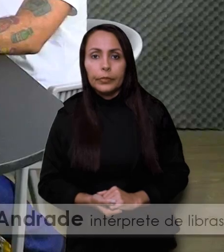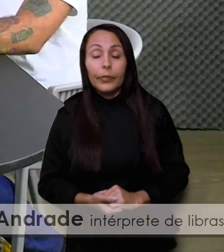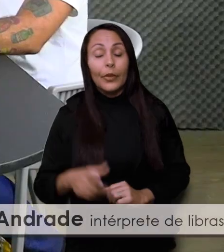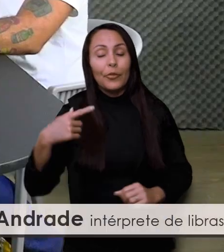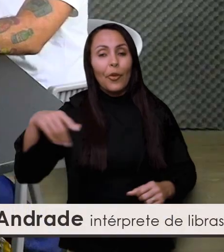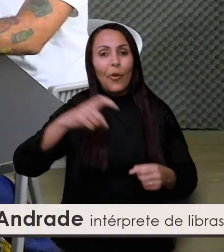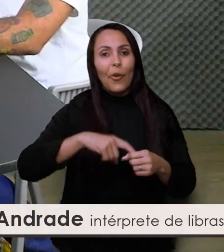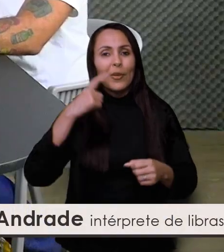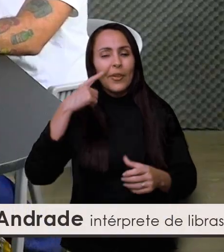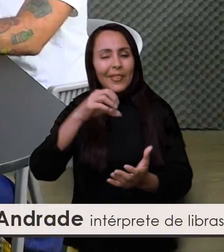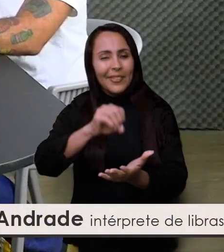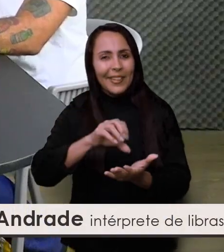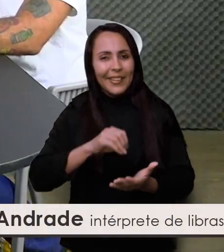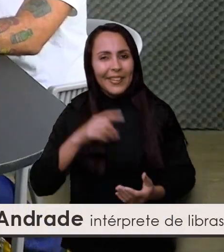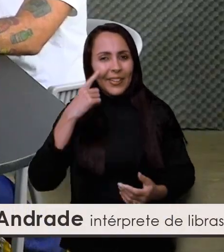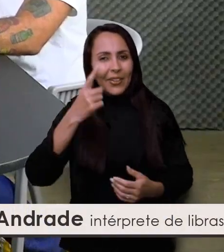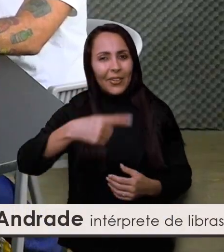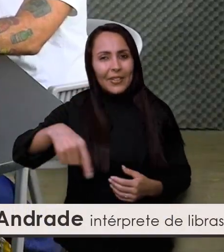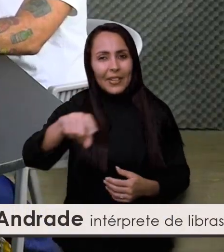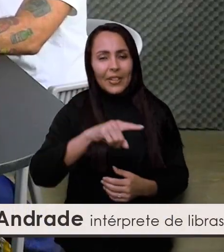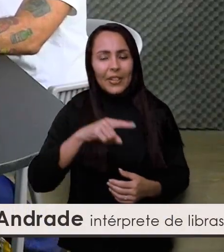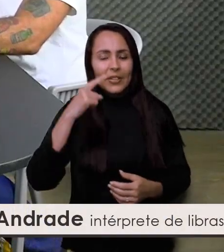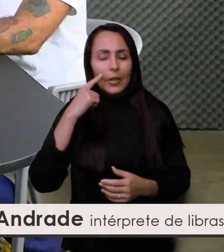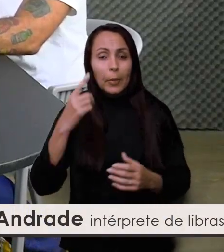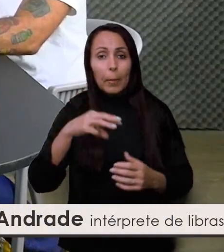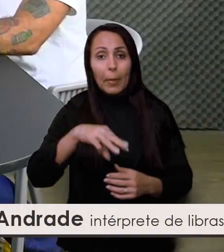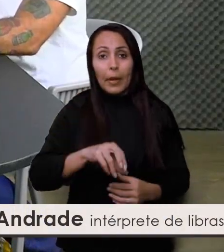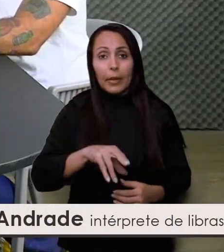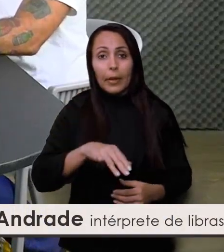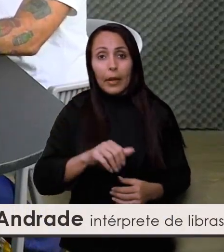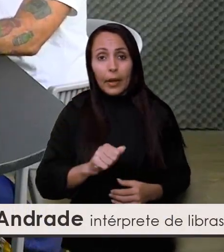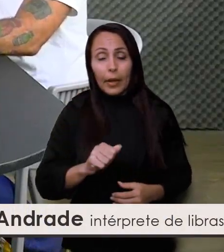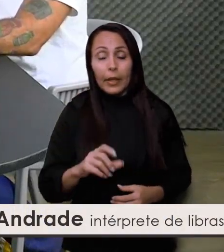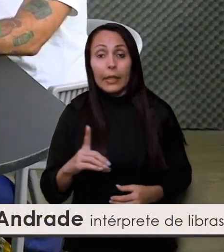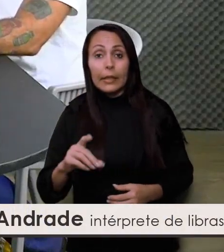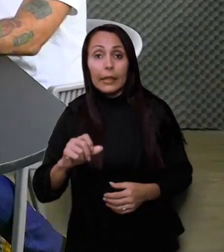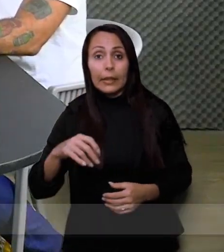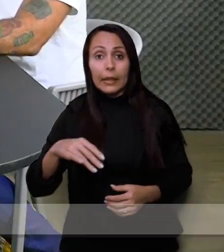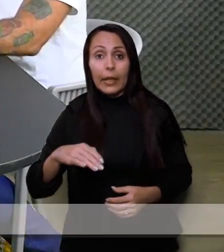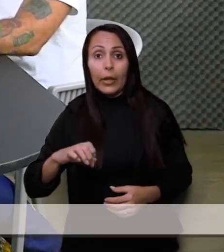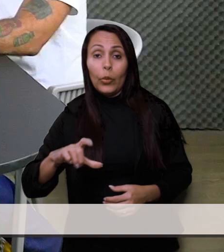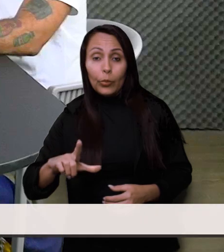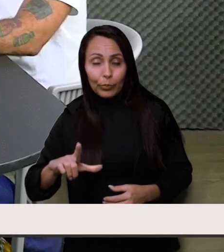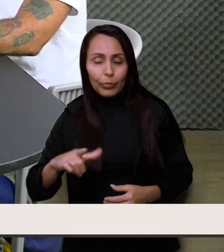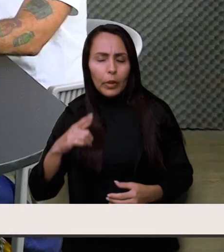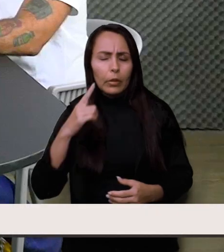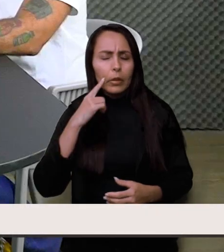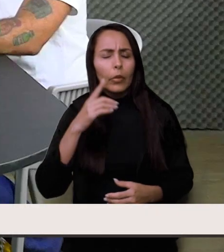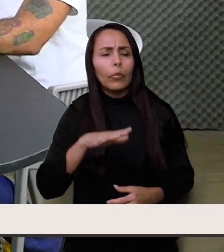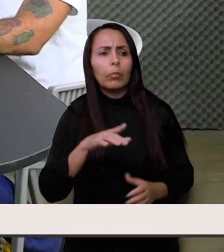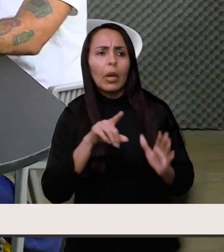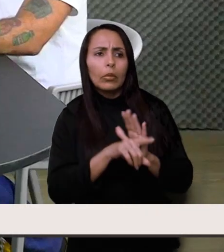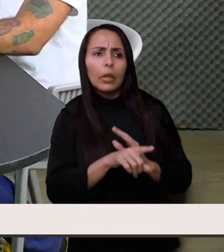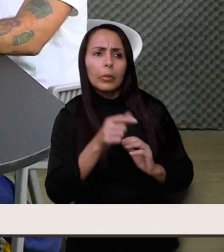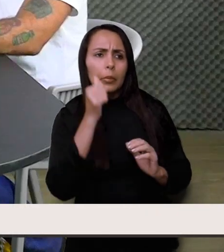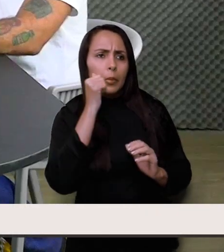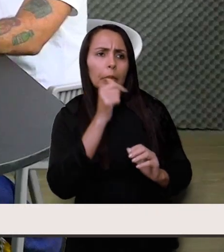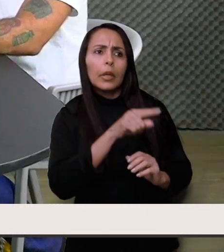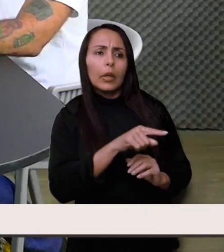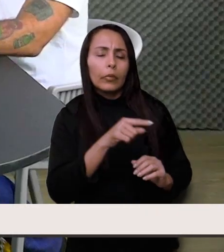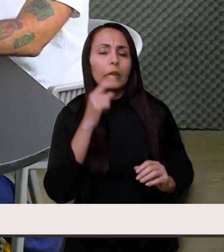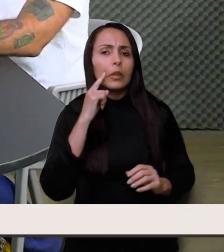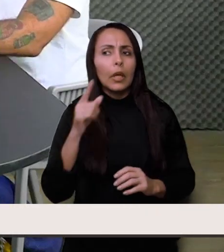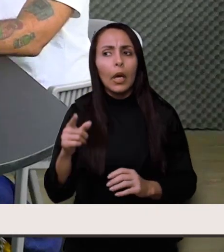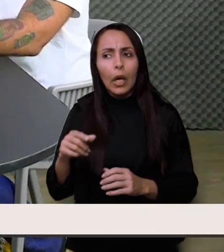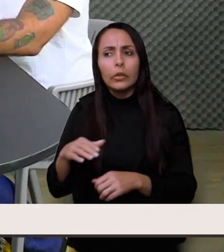Estamos de volta com o Educador, que a gente está conversando aqui com Maria Clara e com o Daniel. Clara, eu vou perguntar de novo a você, Daniel, a gente